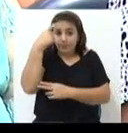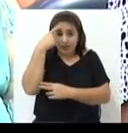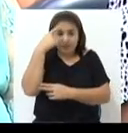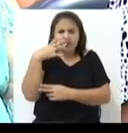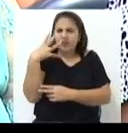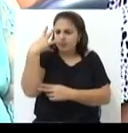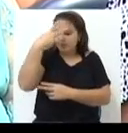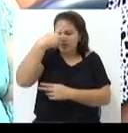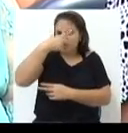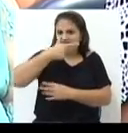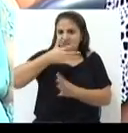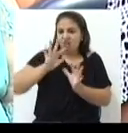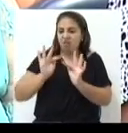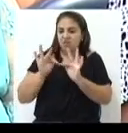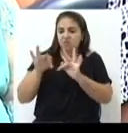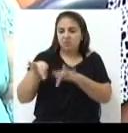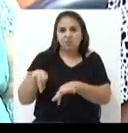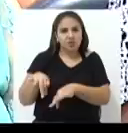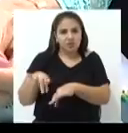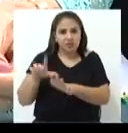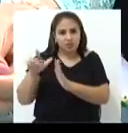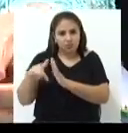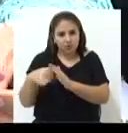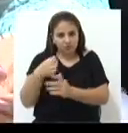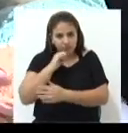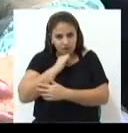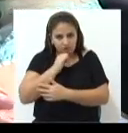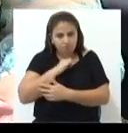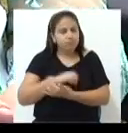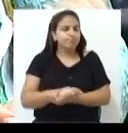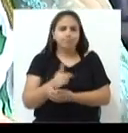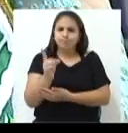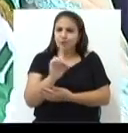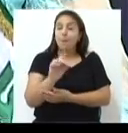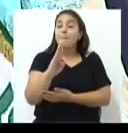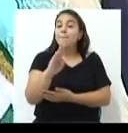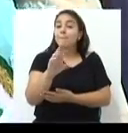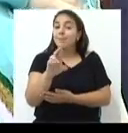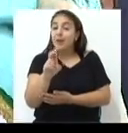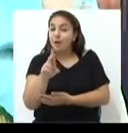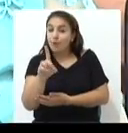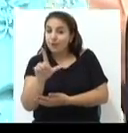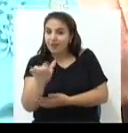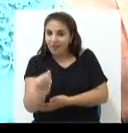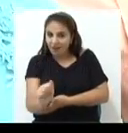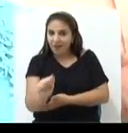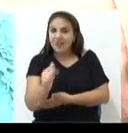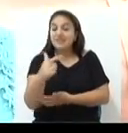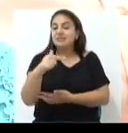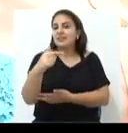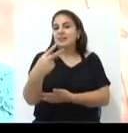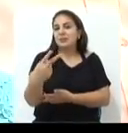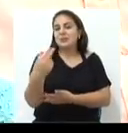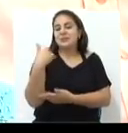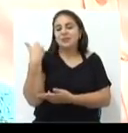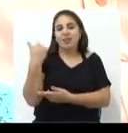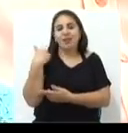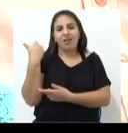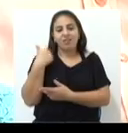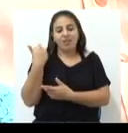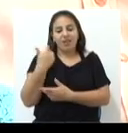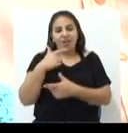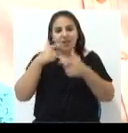vai embora com o passar do tempo. Prova disso é Bráulia, que aos 72 anos ganhou o título